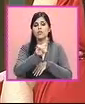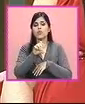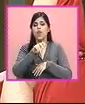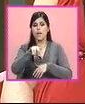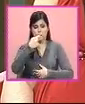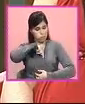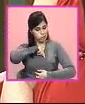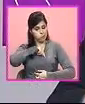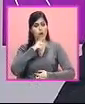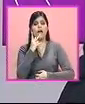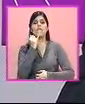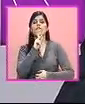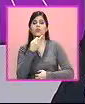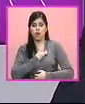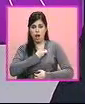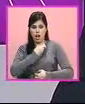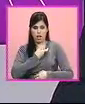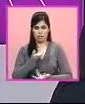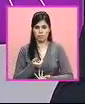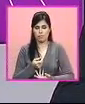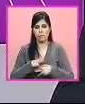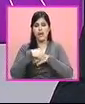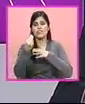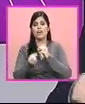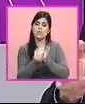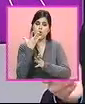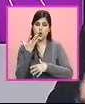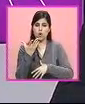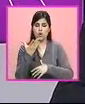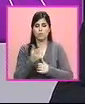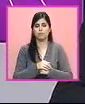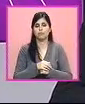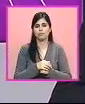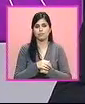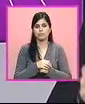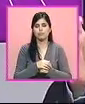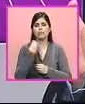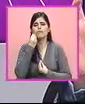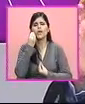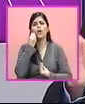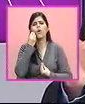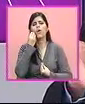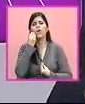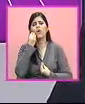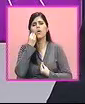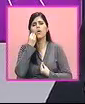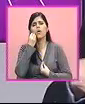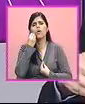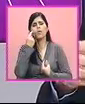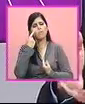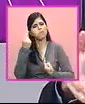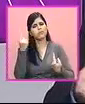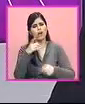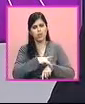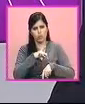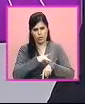da varicela e não já ter pode ter desencadeado zona a depois, doença. mais tarde. Como é que se manifesta esta doença? Como Muito se bem. apresenta? Para compreendermos como